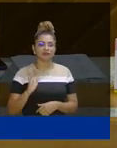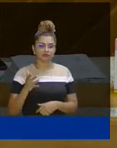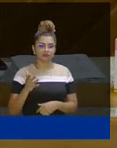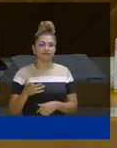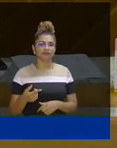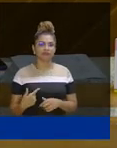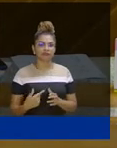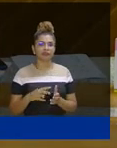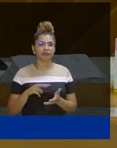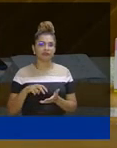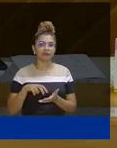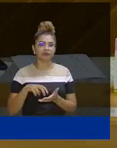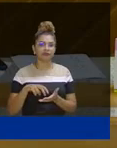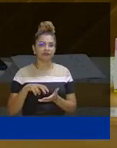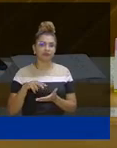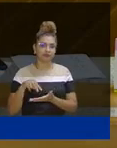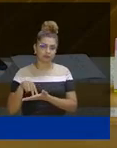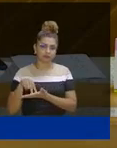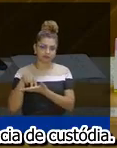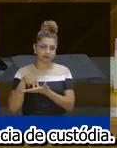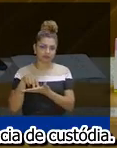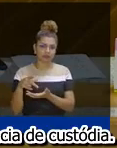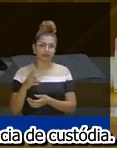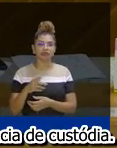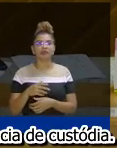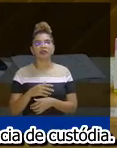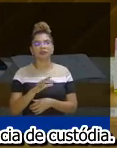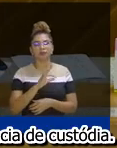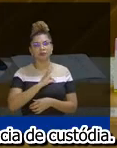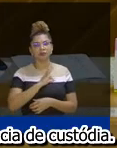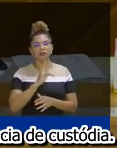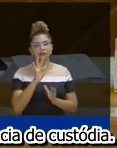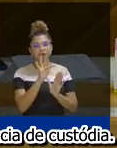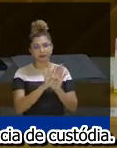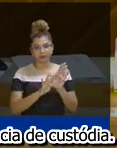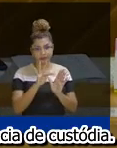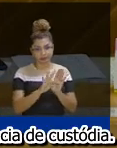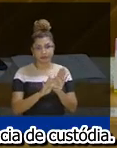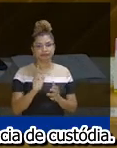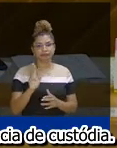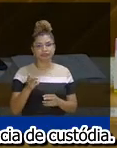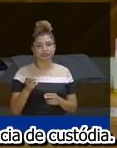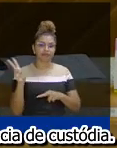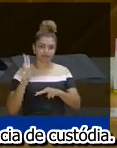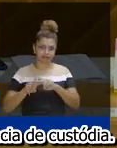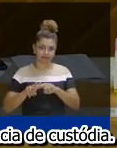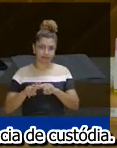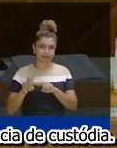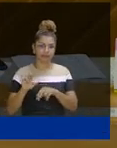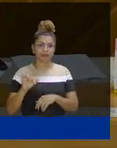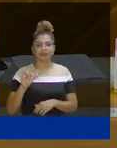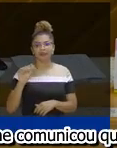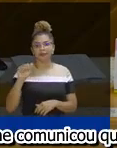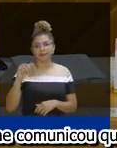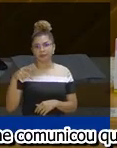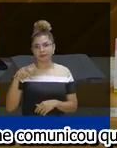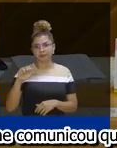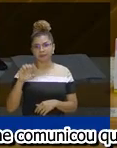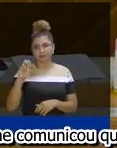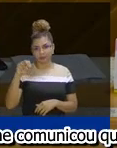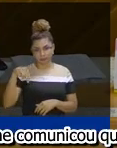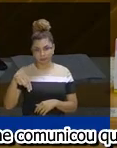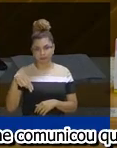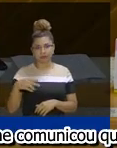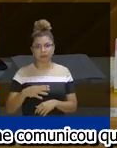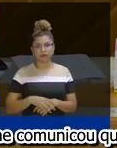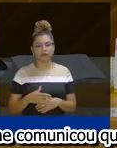Polícia Federal ontem, foi recolhido ao IAPEM, porque não foi possível realizar audiência de custódia. Foi realizado hoje